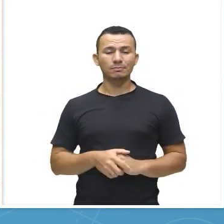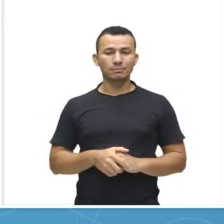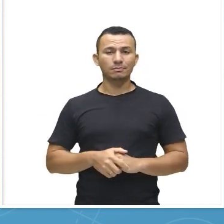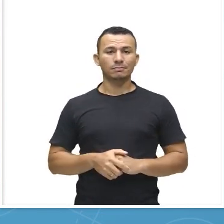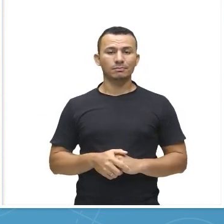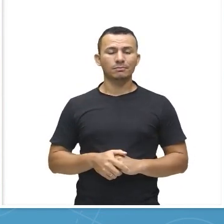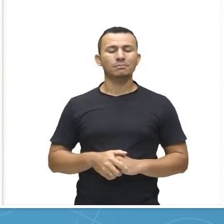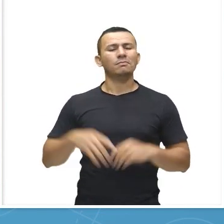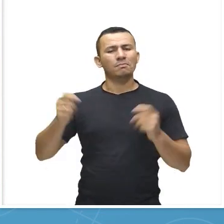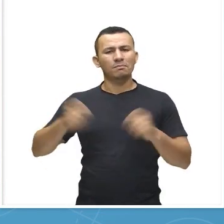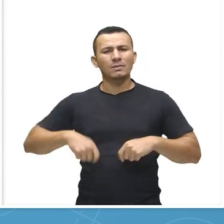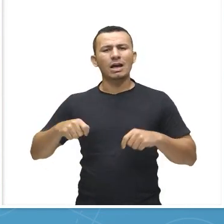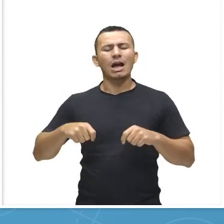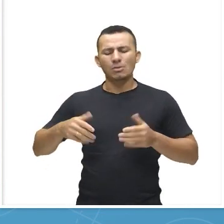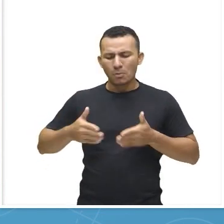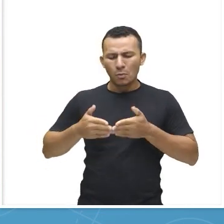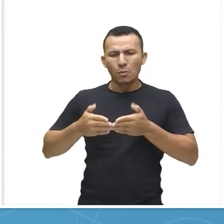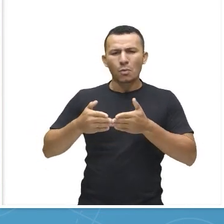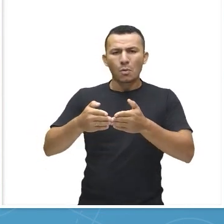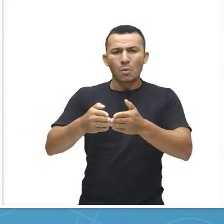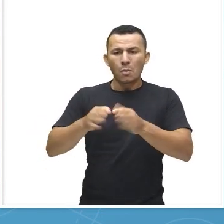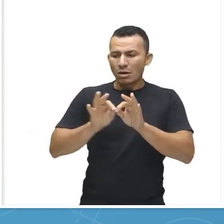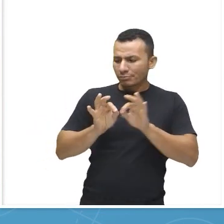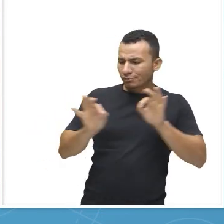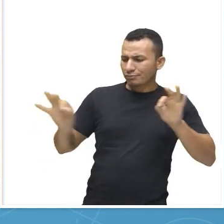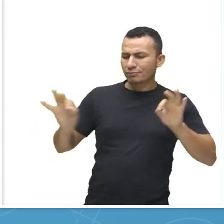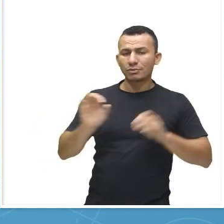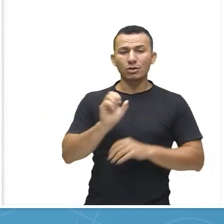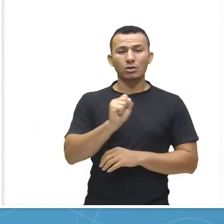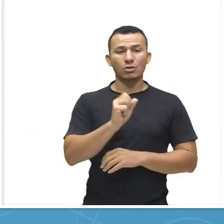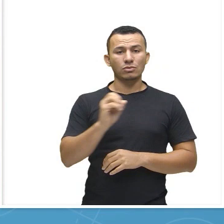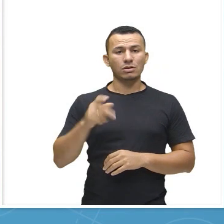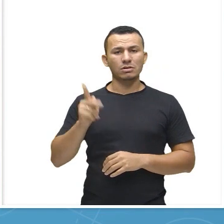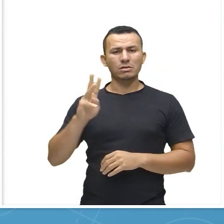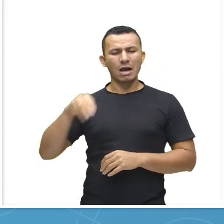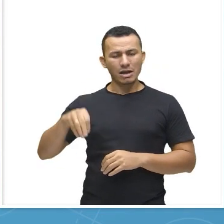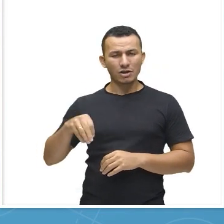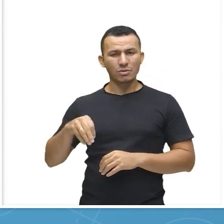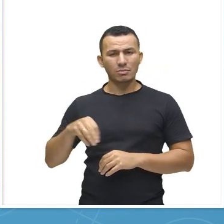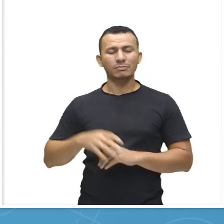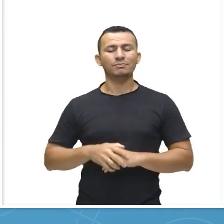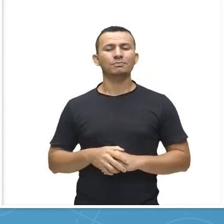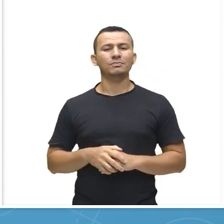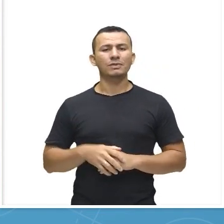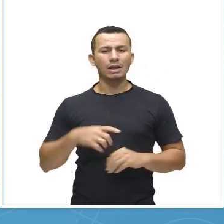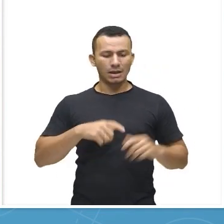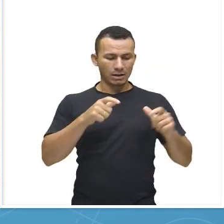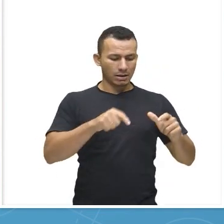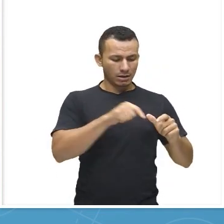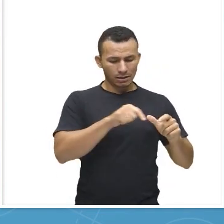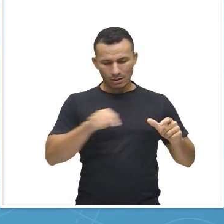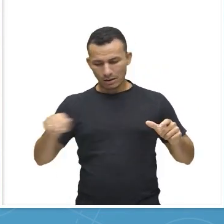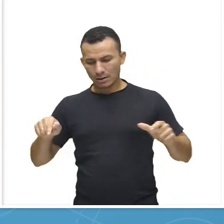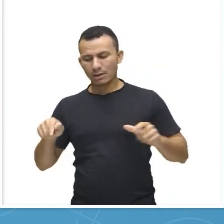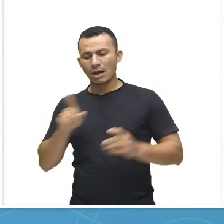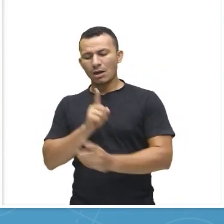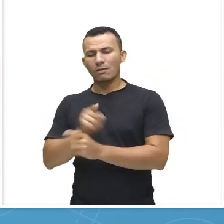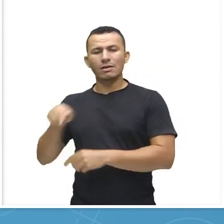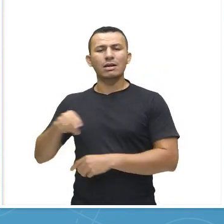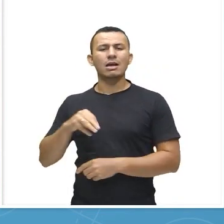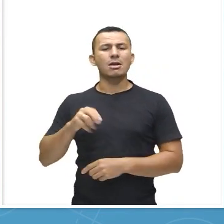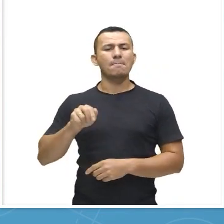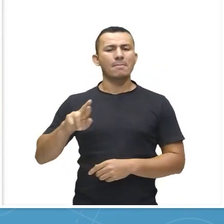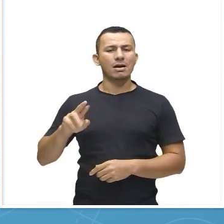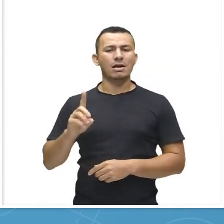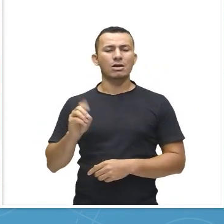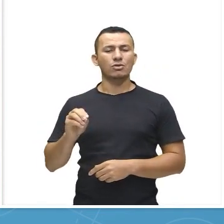encachoeirados, permitindo uma navegação de uma distância de cerca de 800 quilômetros, desde a Basileia ao Mar do Norte.